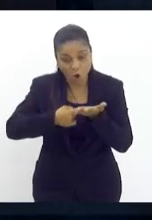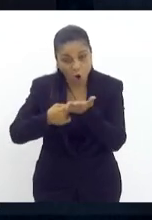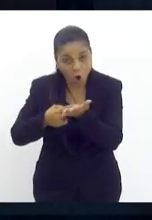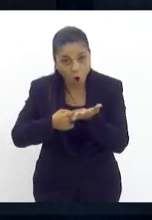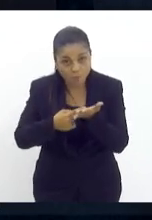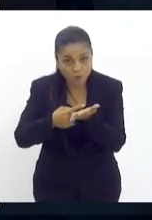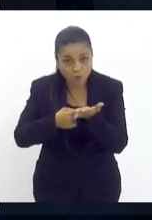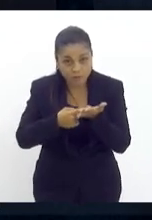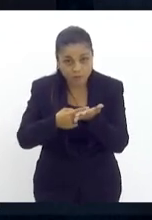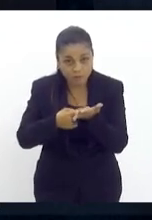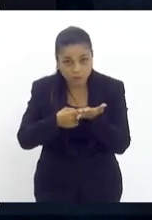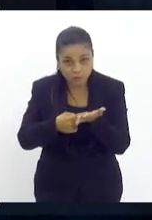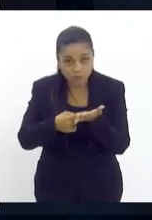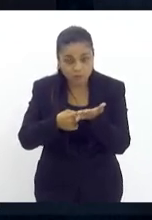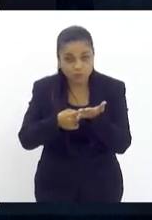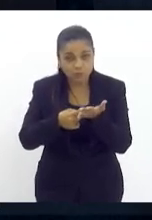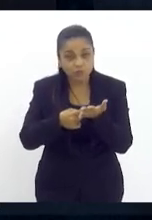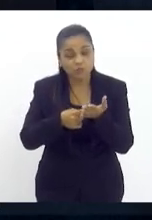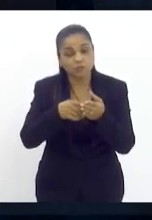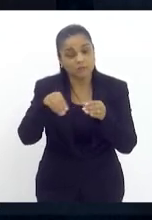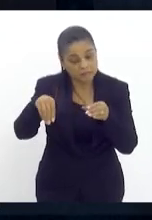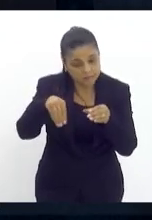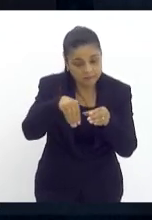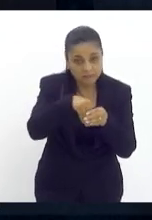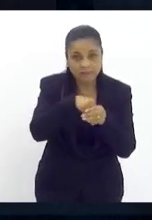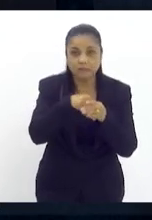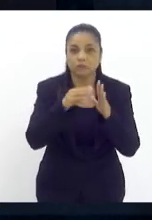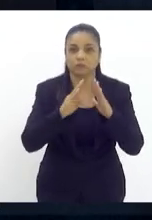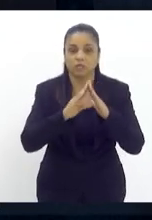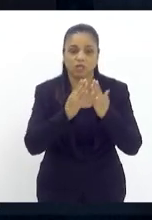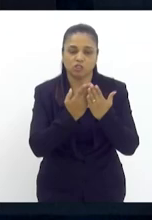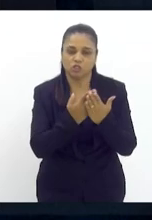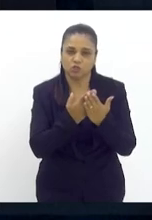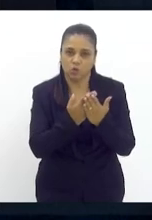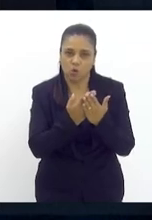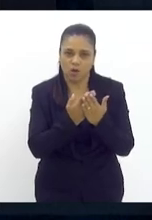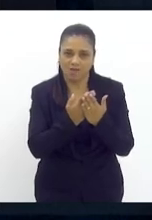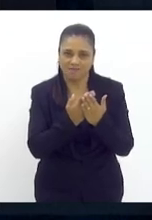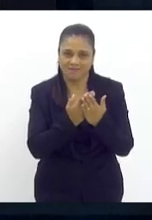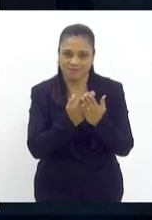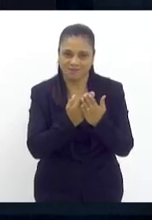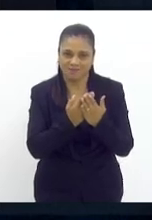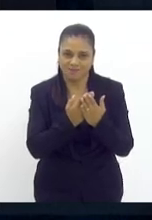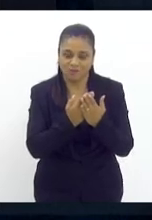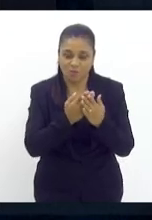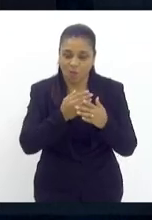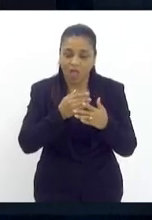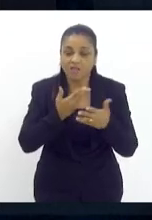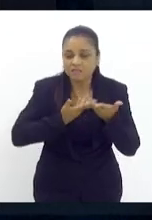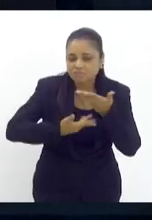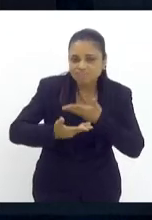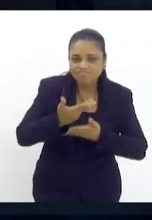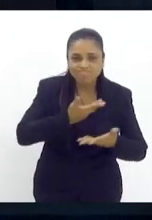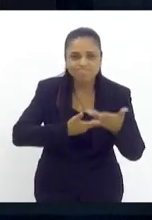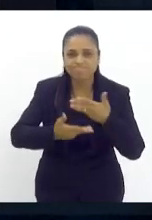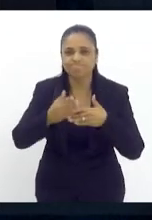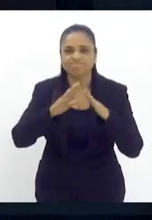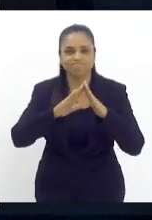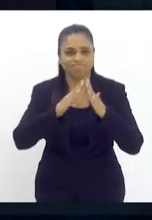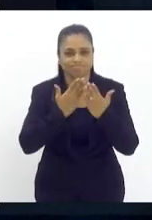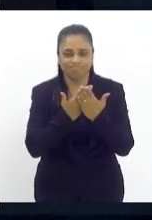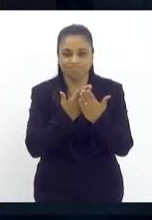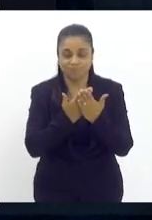comprometam a estar na escola. Não mandar na escola, mas estar na escola, se envolver com a escola, para